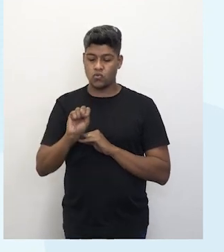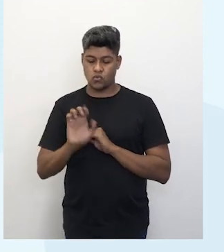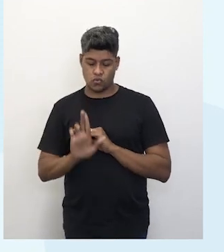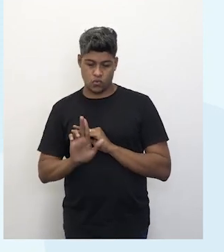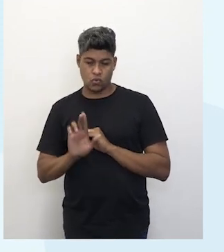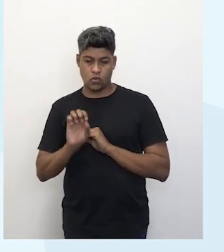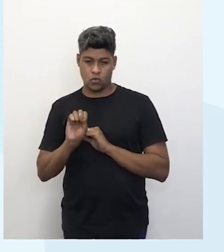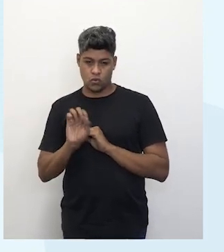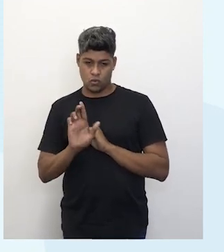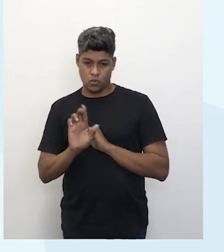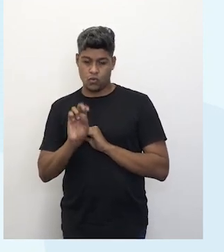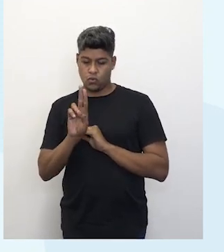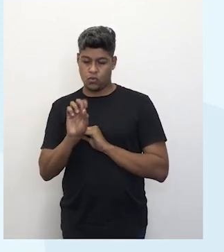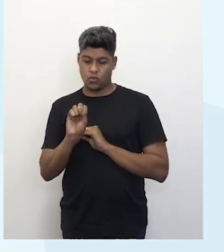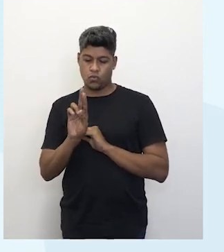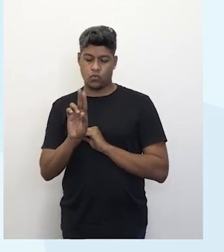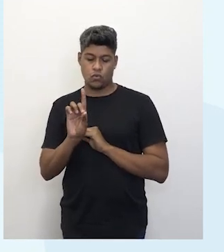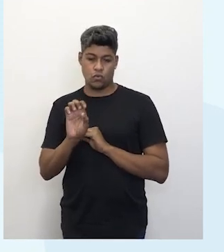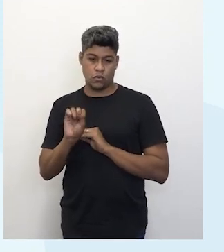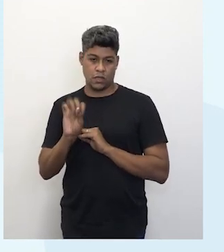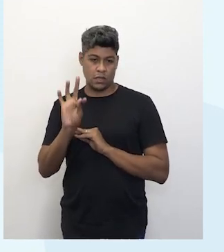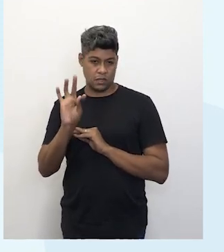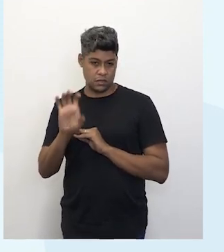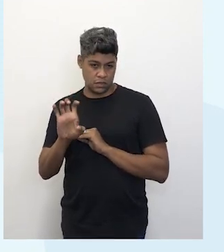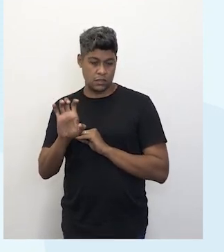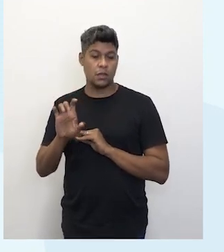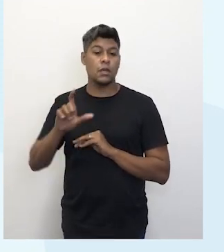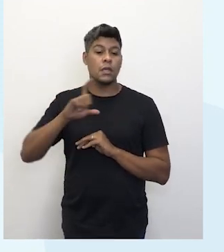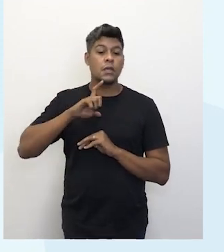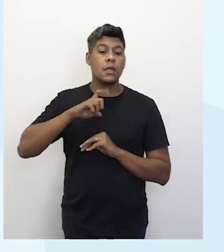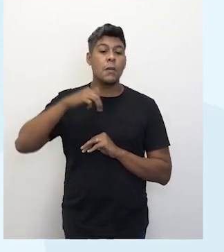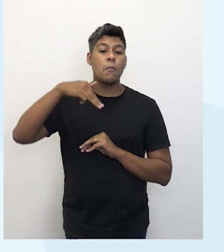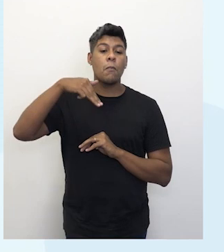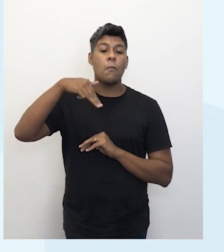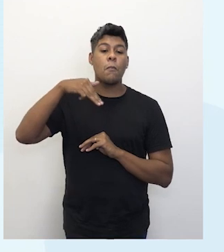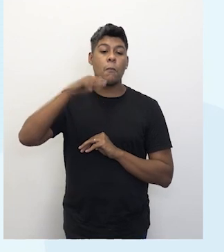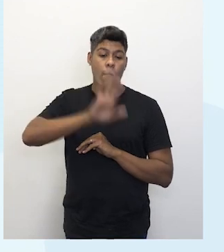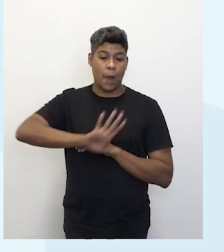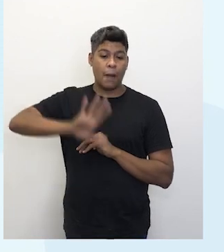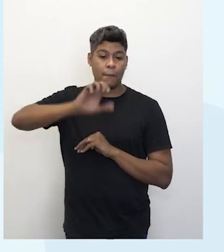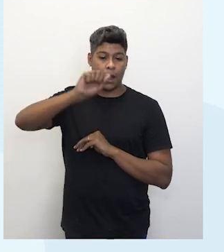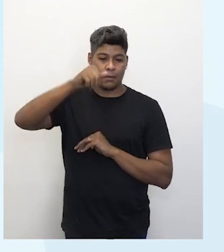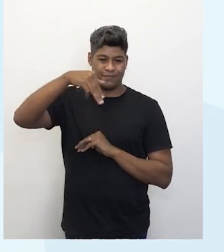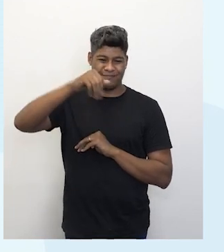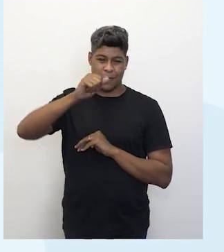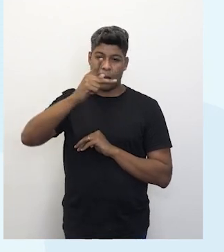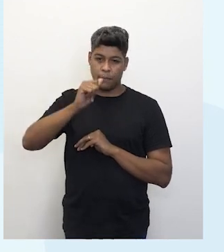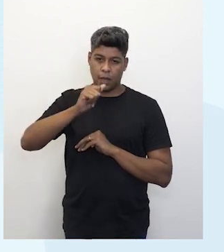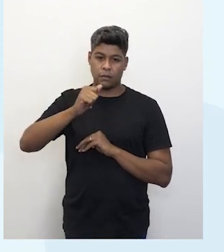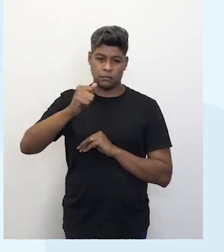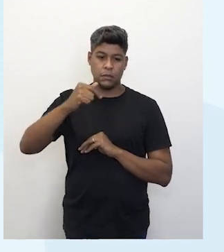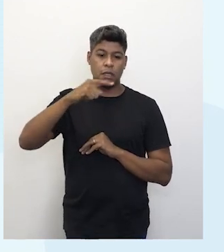na região do continente africano é daí o mapa aí embaixo e nós temos as imagens a imagem de satélite né